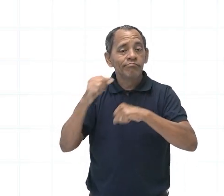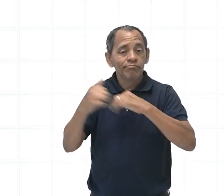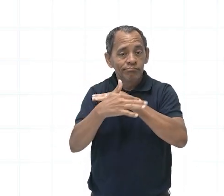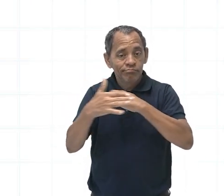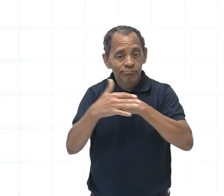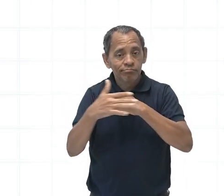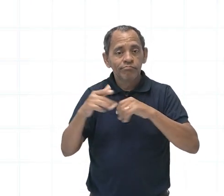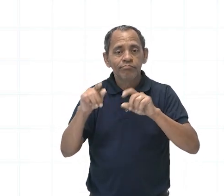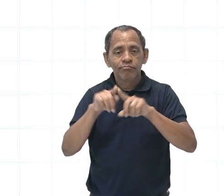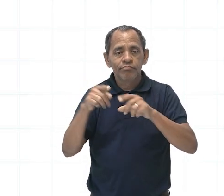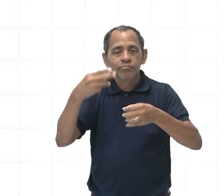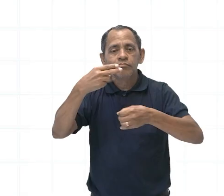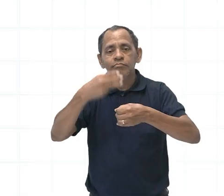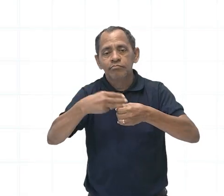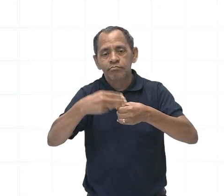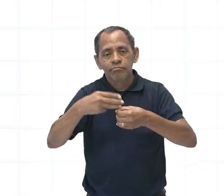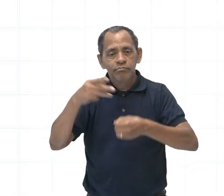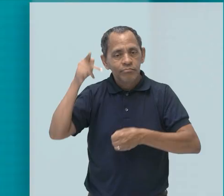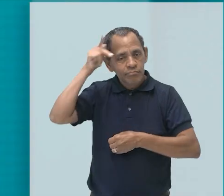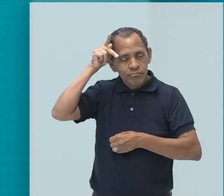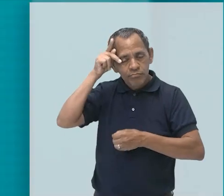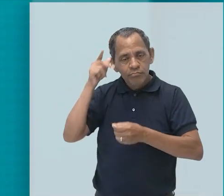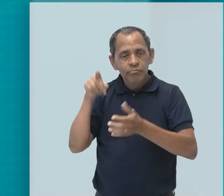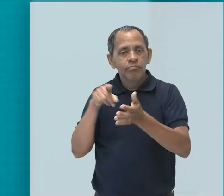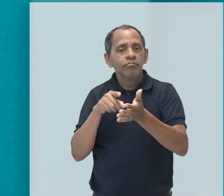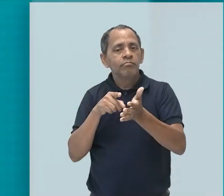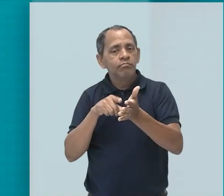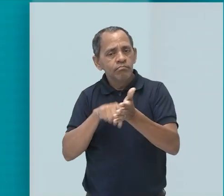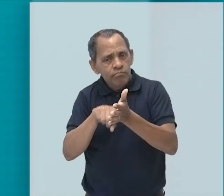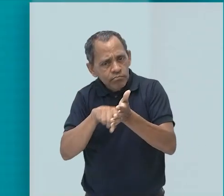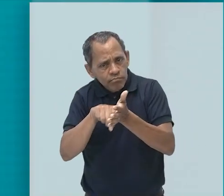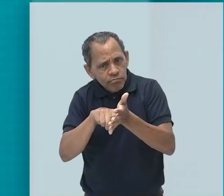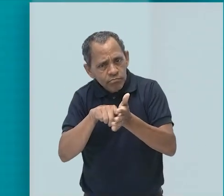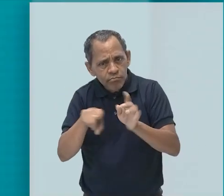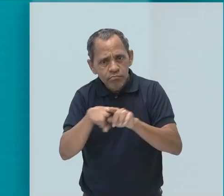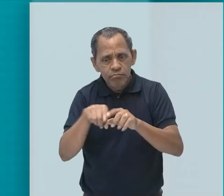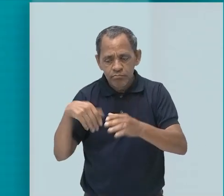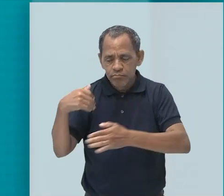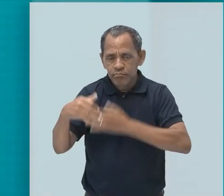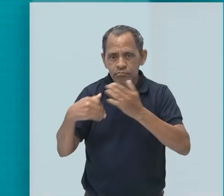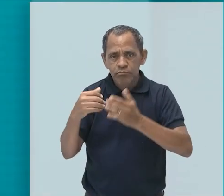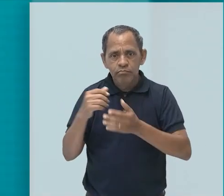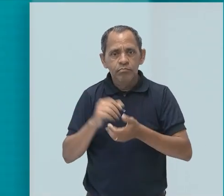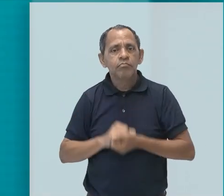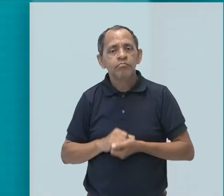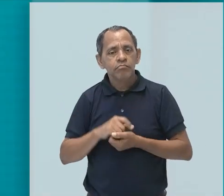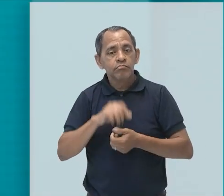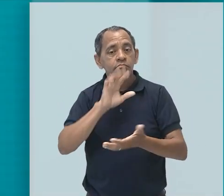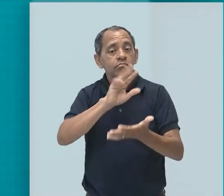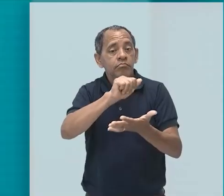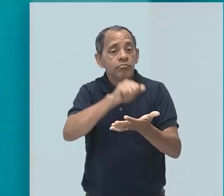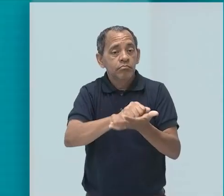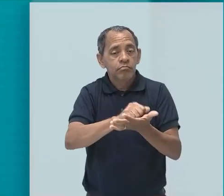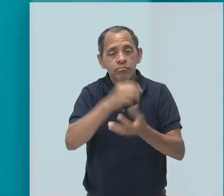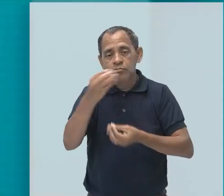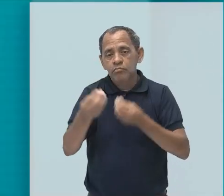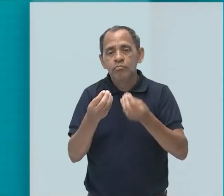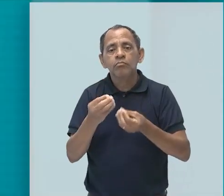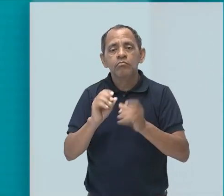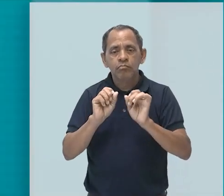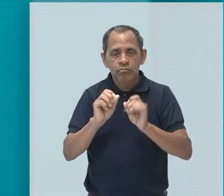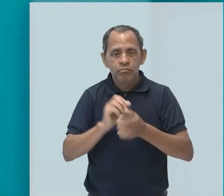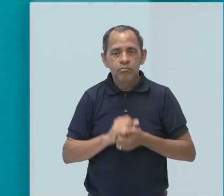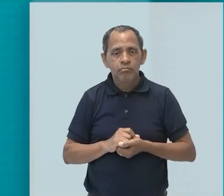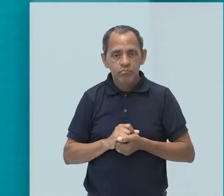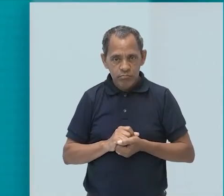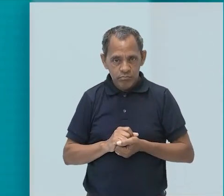buscam justamente esse processo de mapear a forma